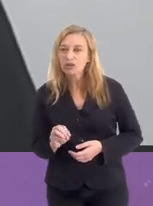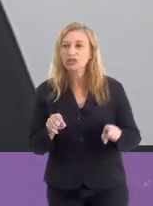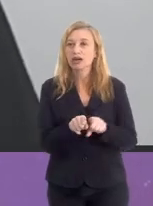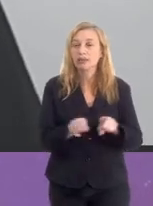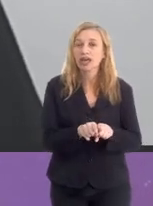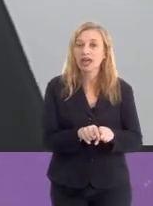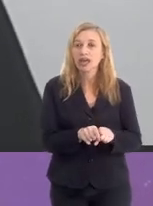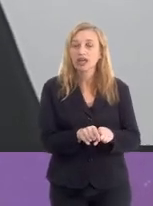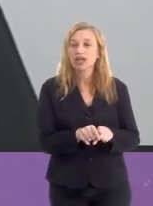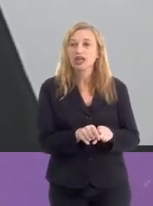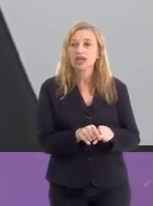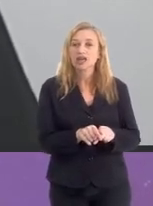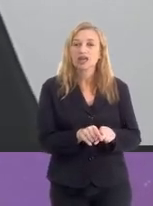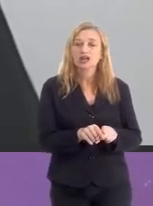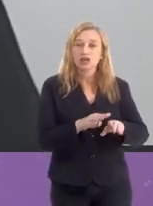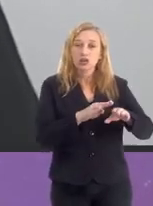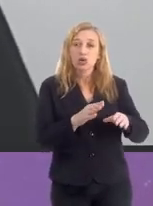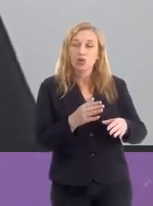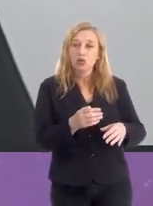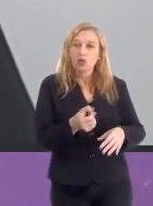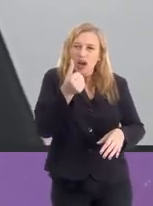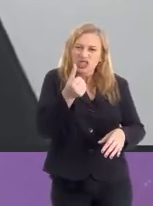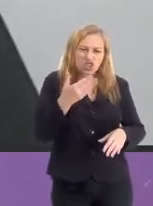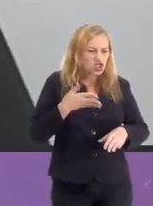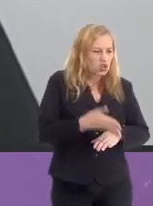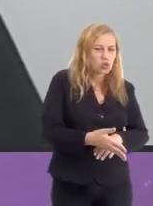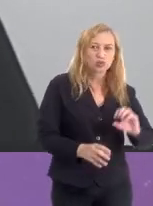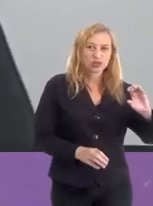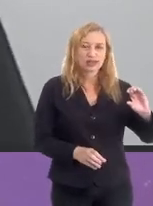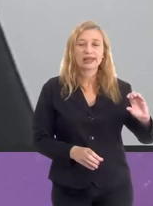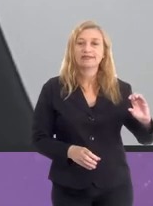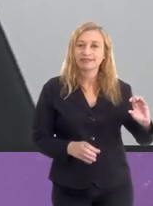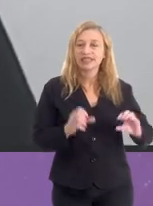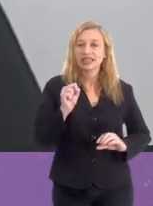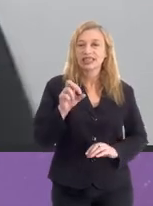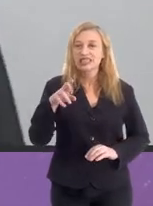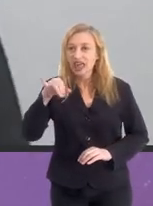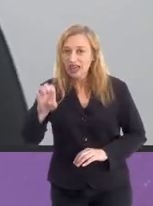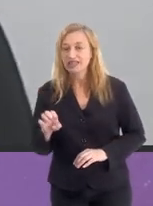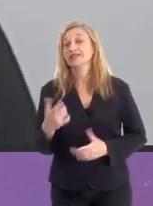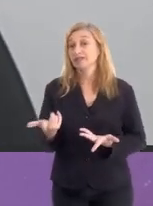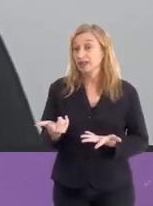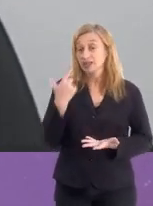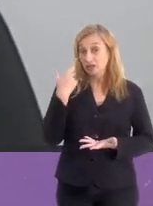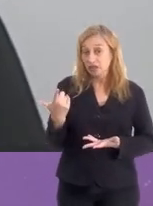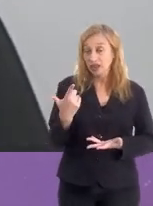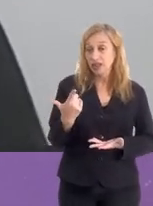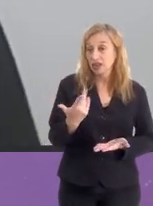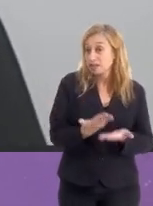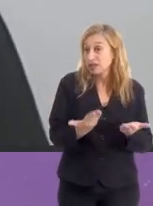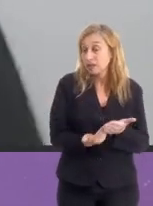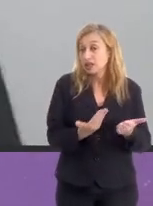Cruzeiro Cruzeiro no passado também ameaçado de cair para a série ser em alguns momentos hoje do Campeonato Brasileiro da série B A gente viu Cruzeiro Alice